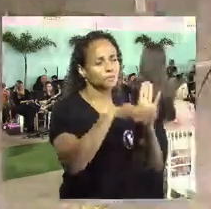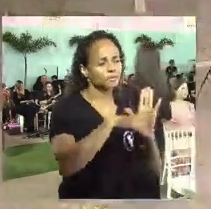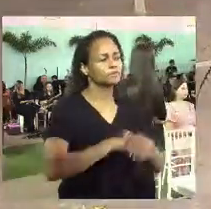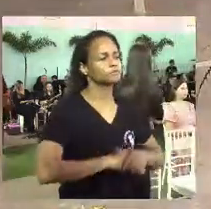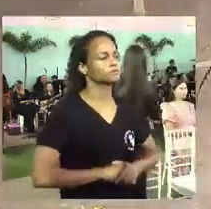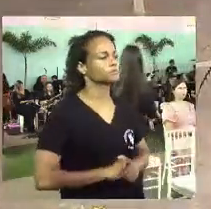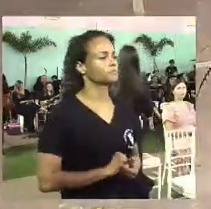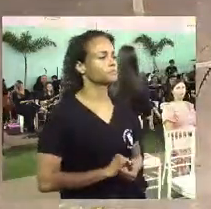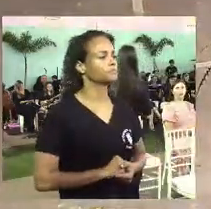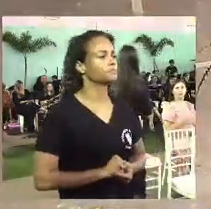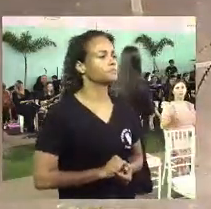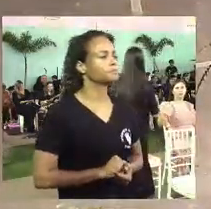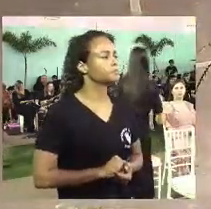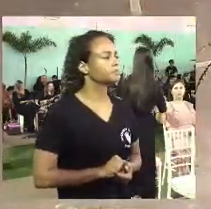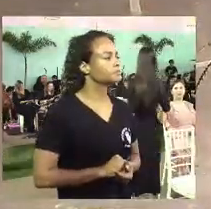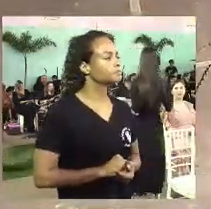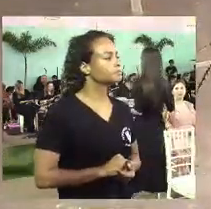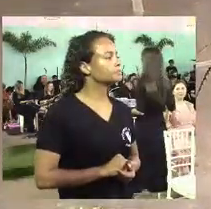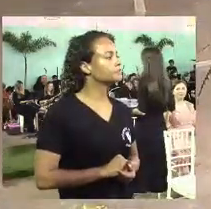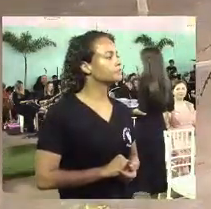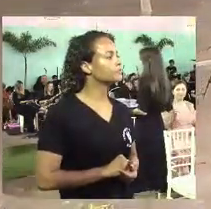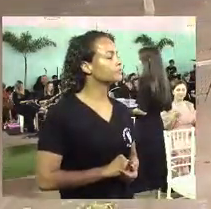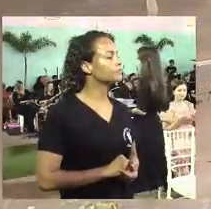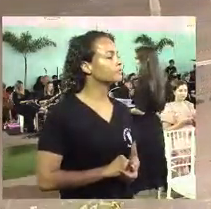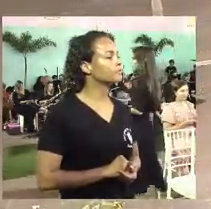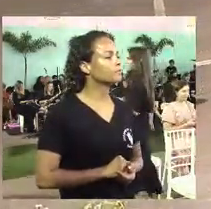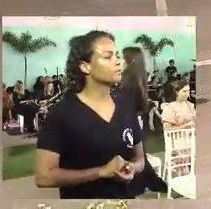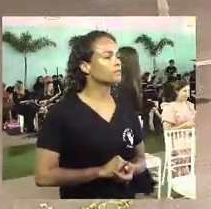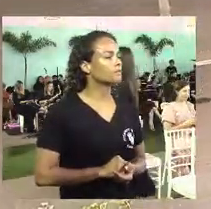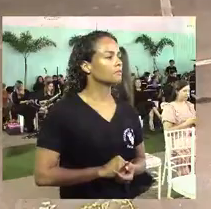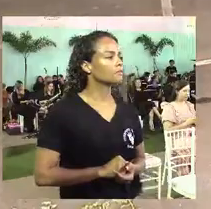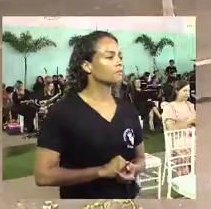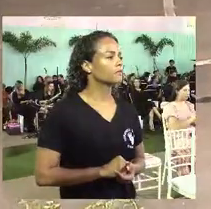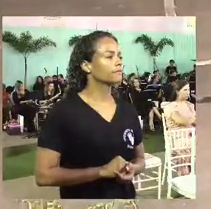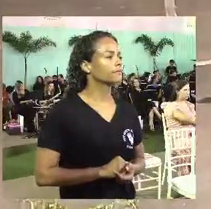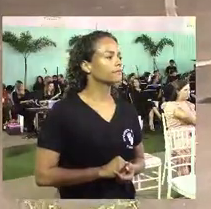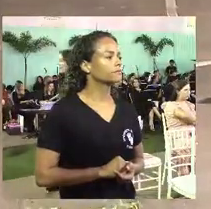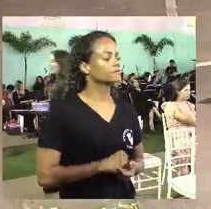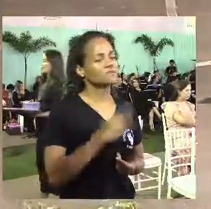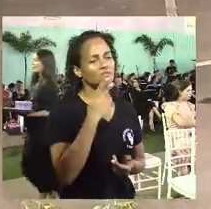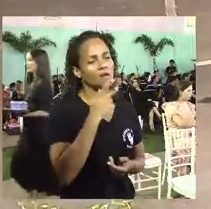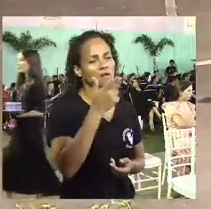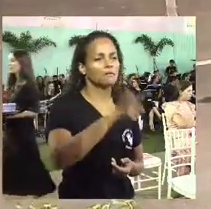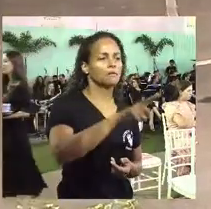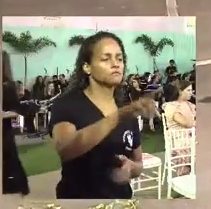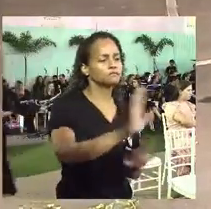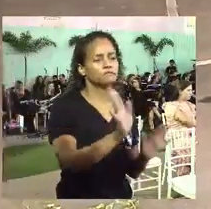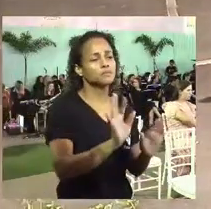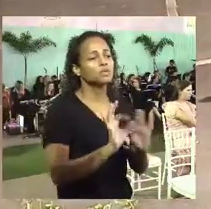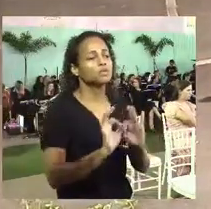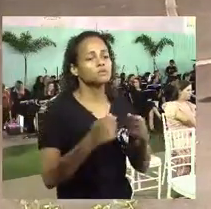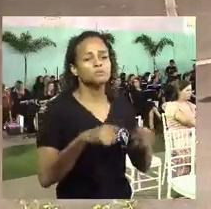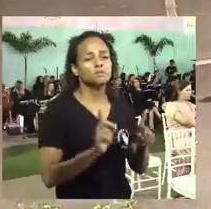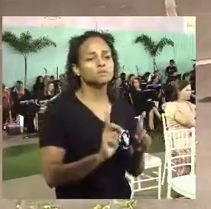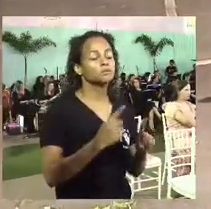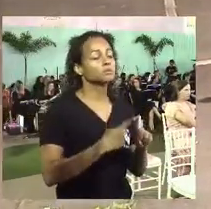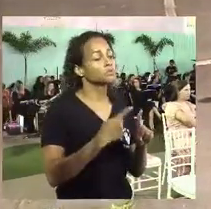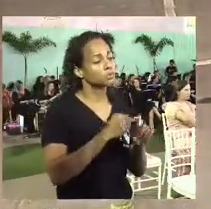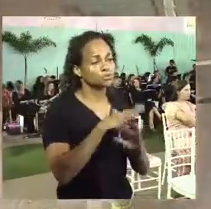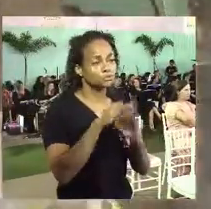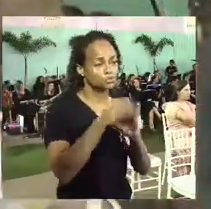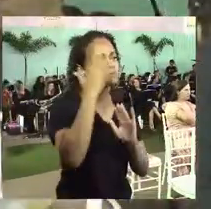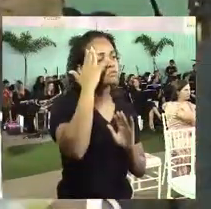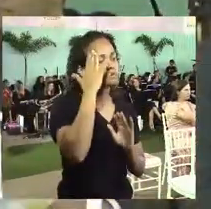eu nem vou né sem nem vou insistir tanto porque já é de é todo mundo já sabe